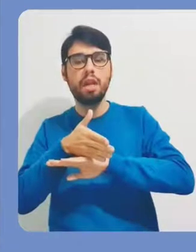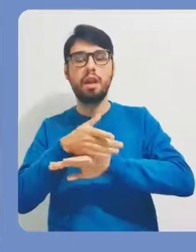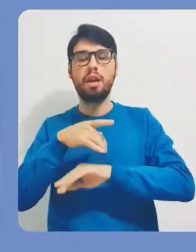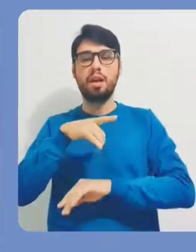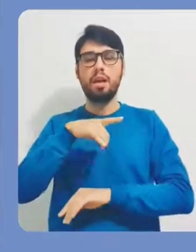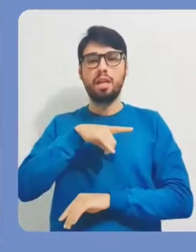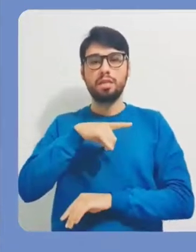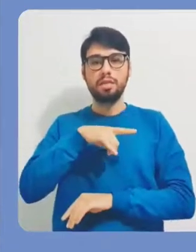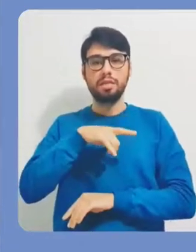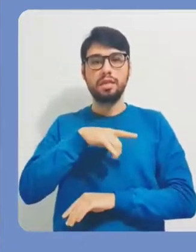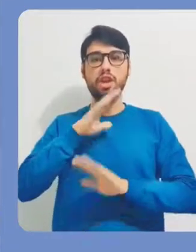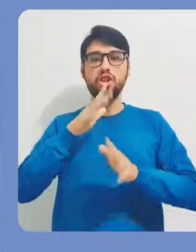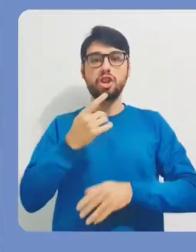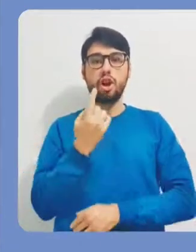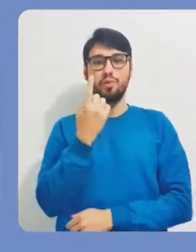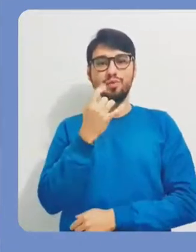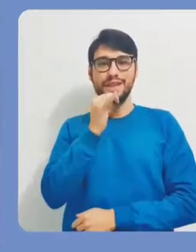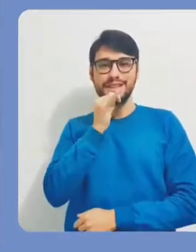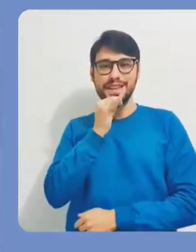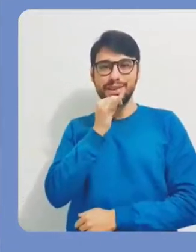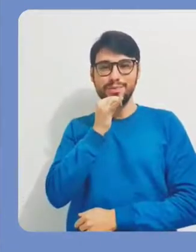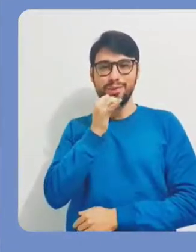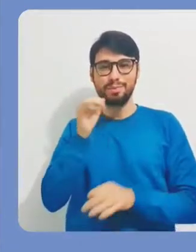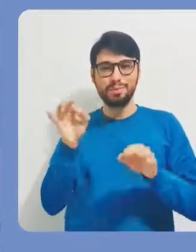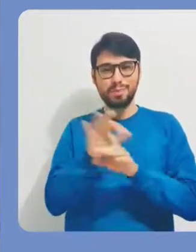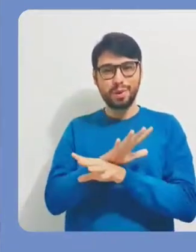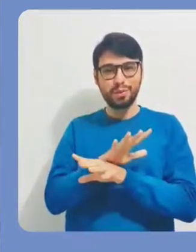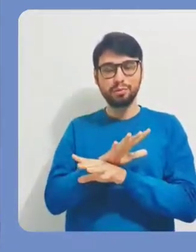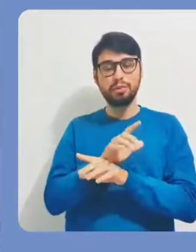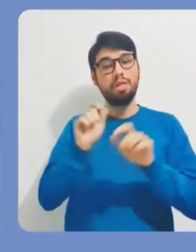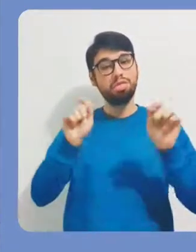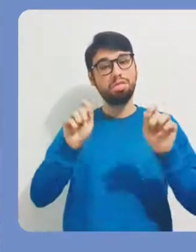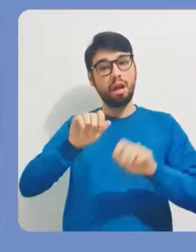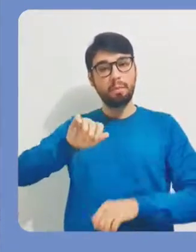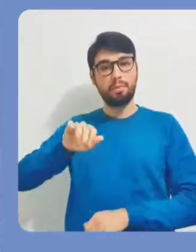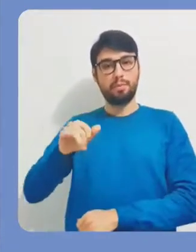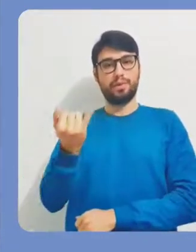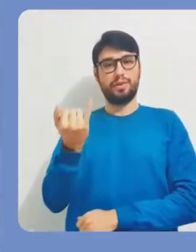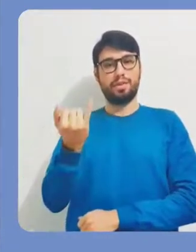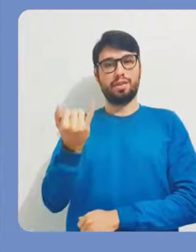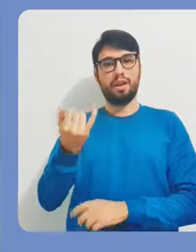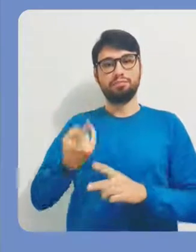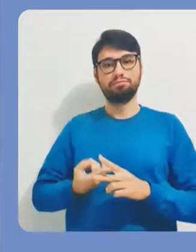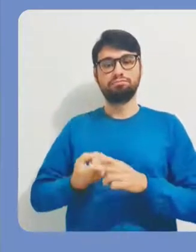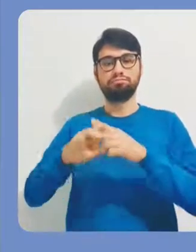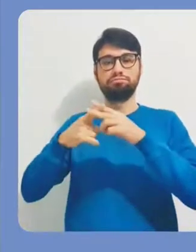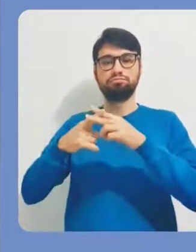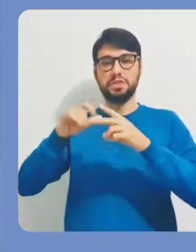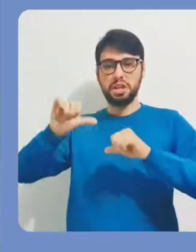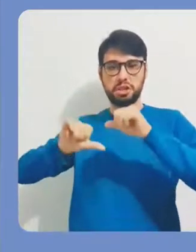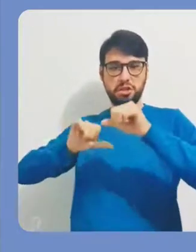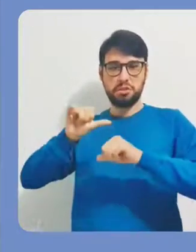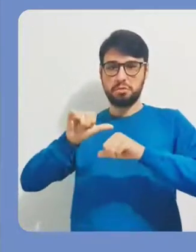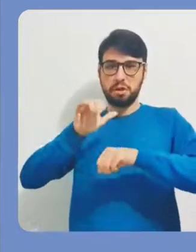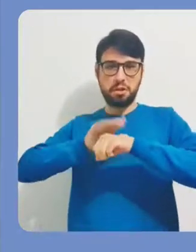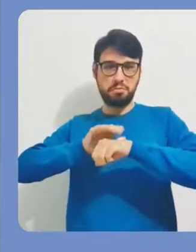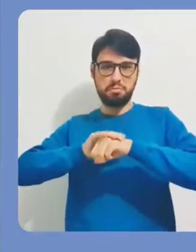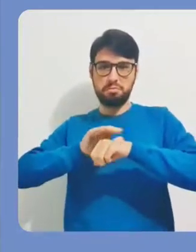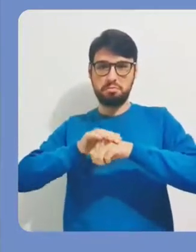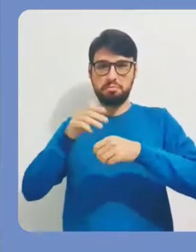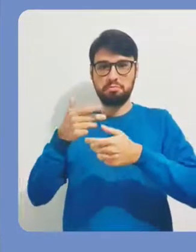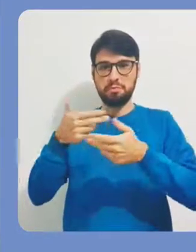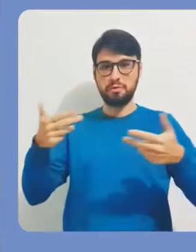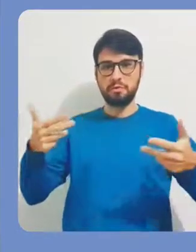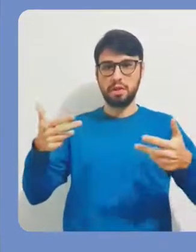Quando vocês entrarem nessa área de adicionar página, vocês vão ver que vai ter uma página de exemplo já criada. Vocês